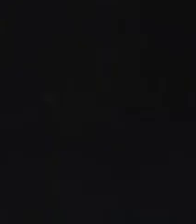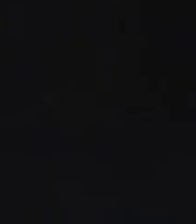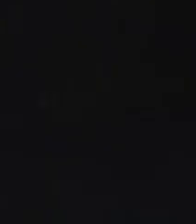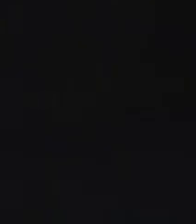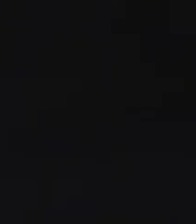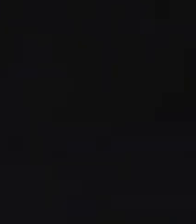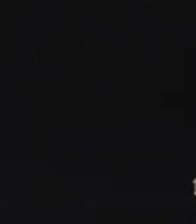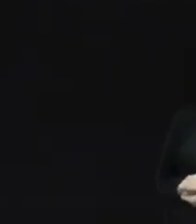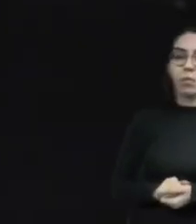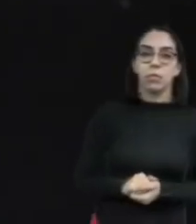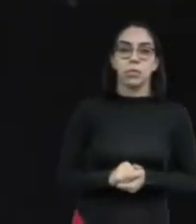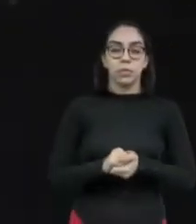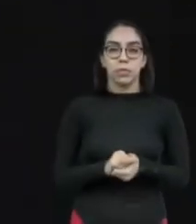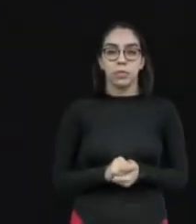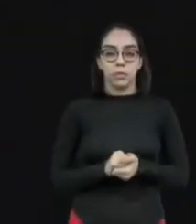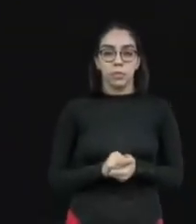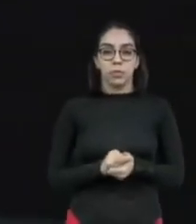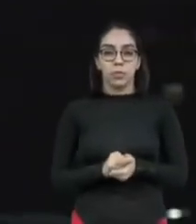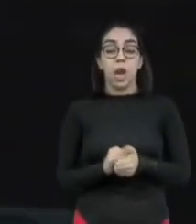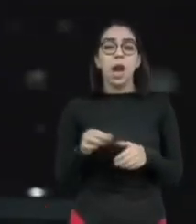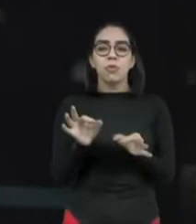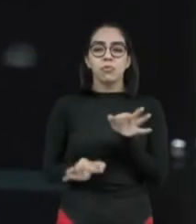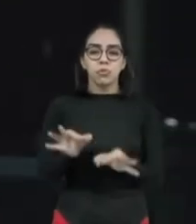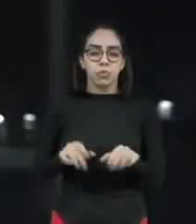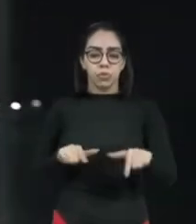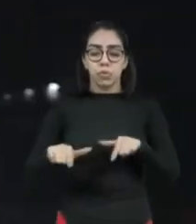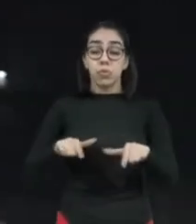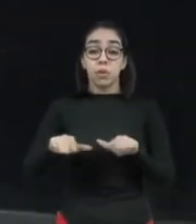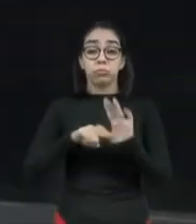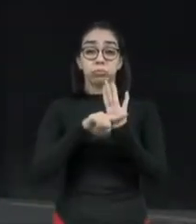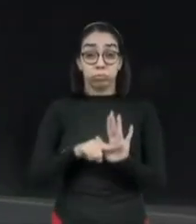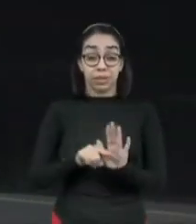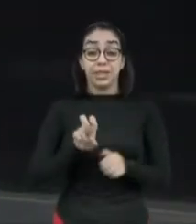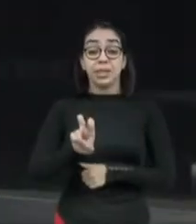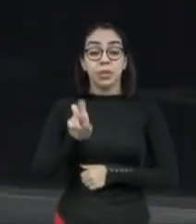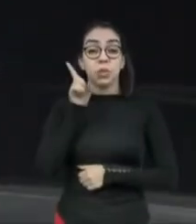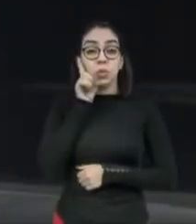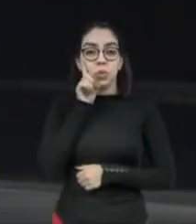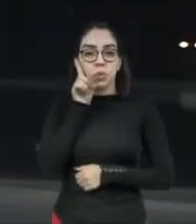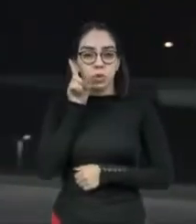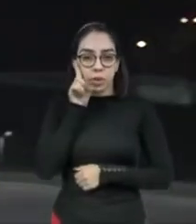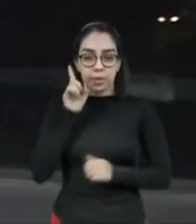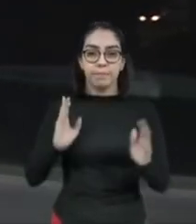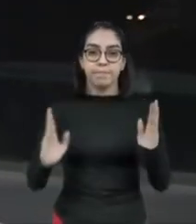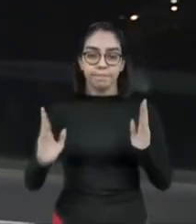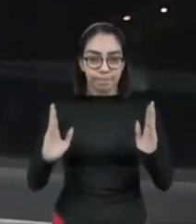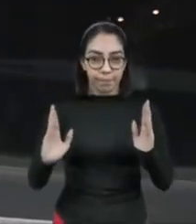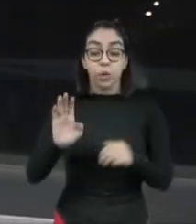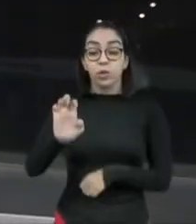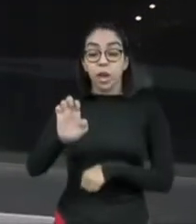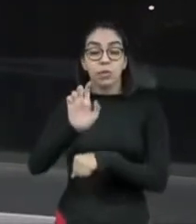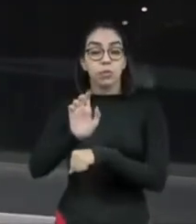A Corregedoria Geral da Justiça do Trabalho realizou durante 5 dias uma fiscalização aqui no Ceará.